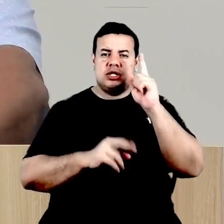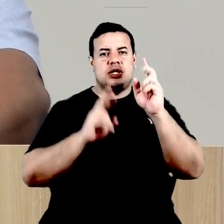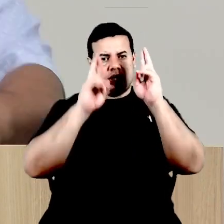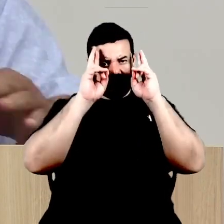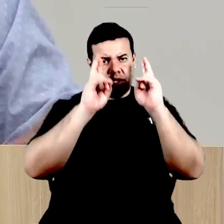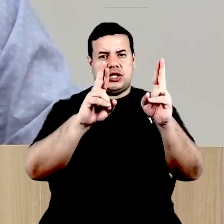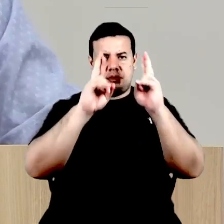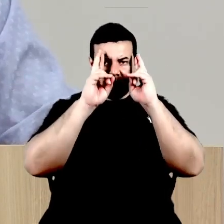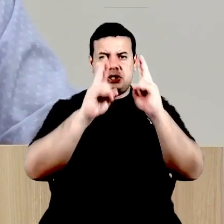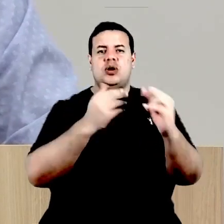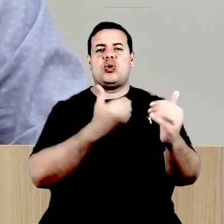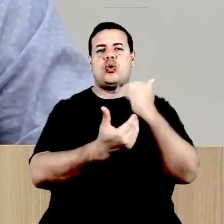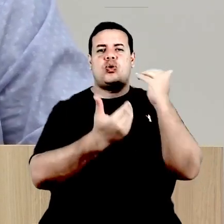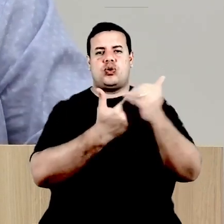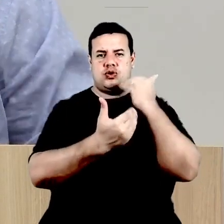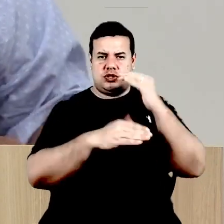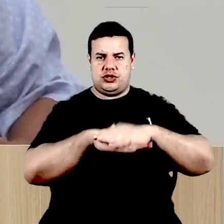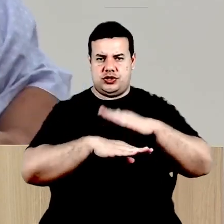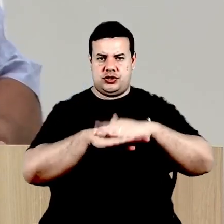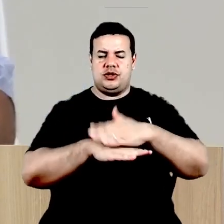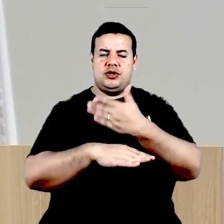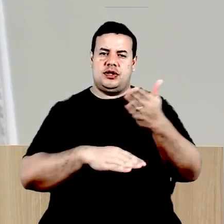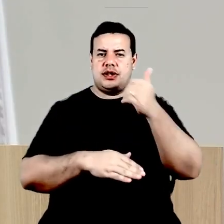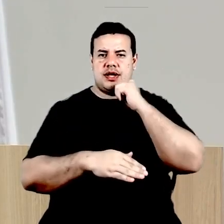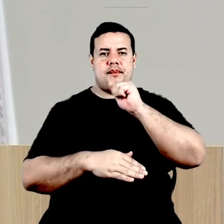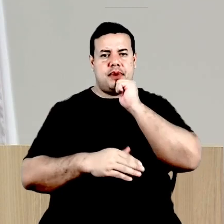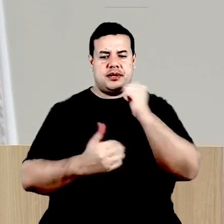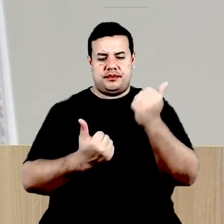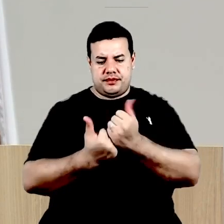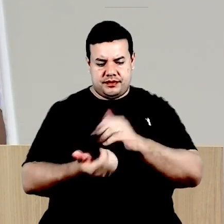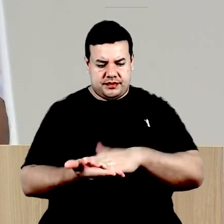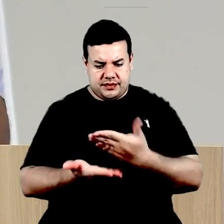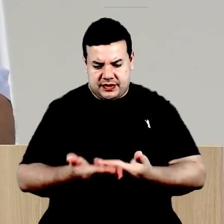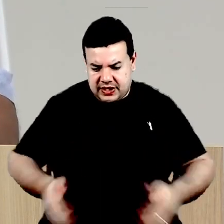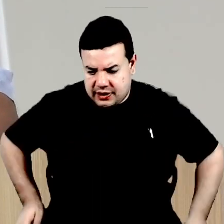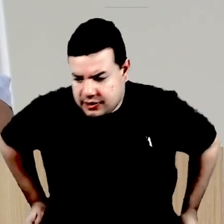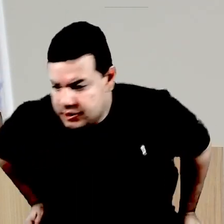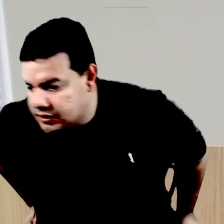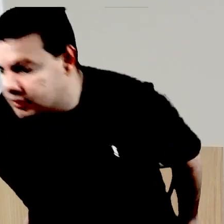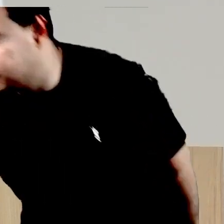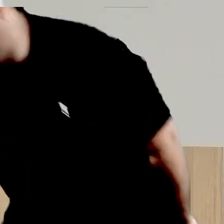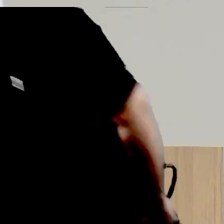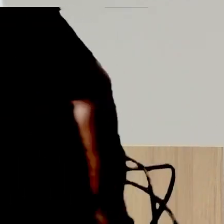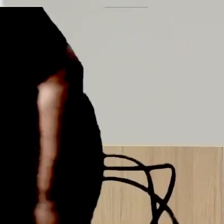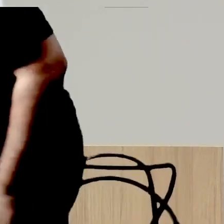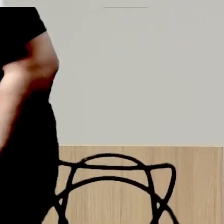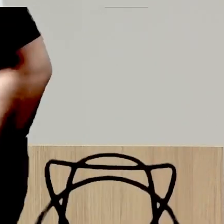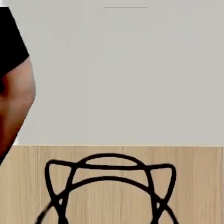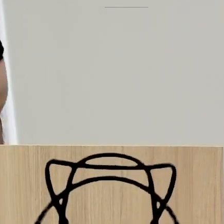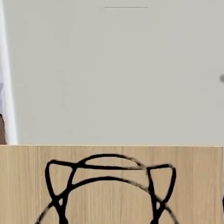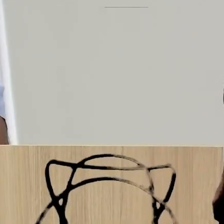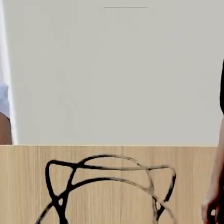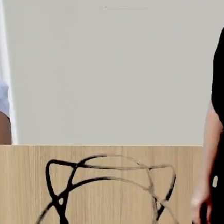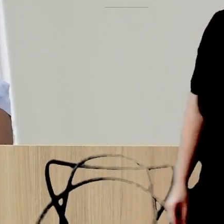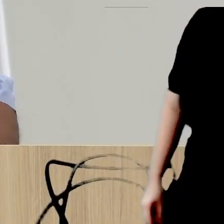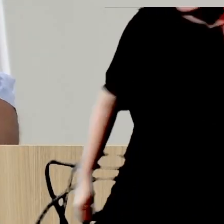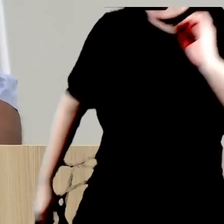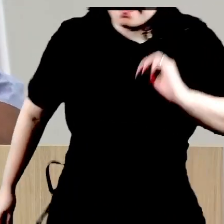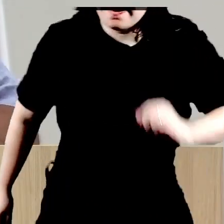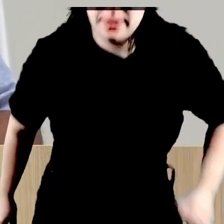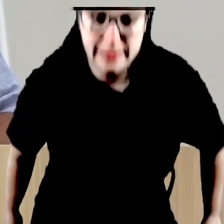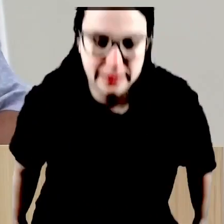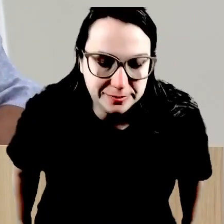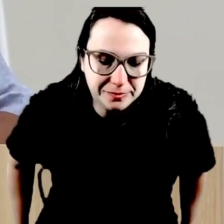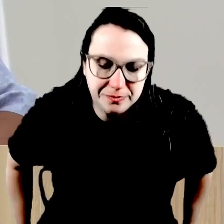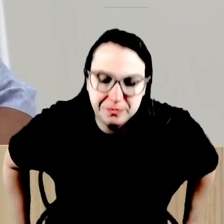os conselhos que é dado por elas eh na quinta-feira esve fazendo uma juntamente com o nosso vice-prefeito de ilar de os estivemos fazendo uma visita ali no